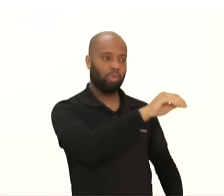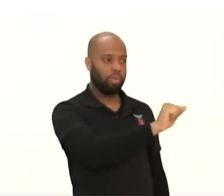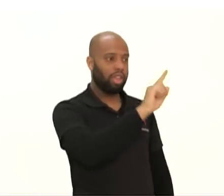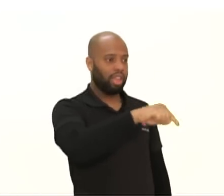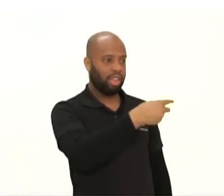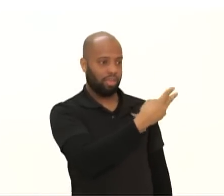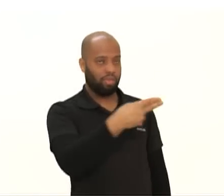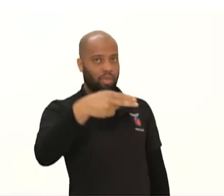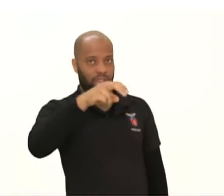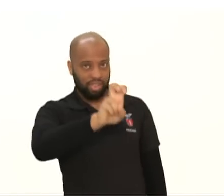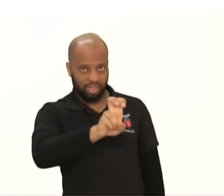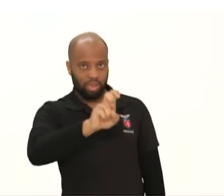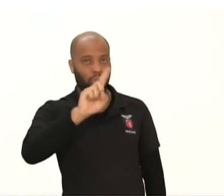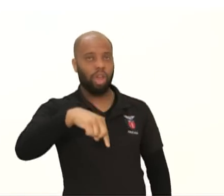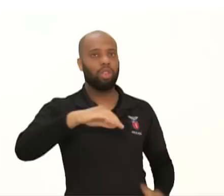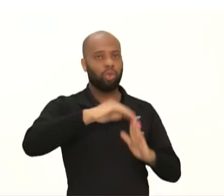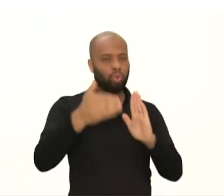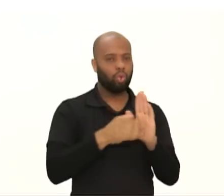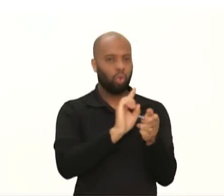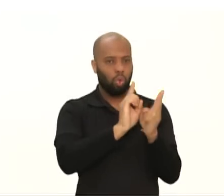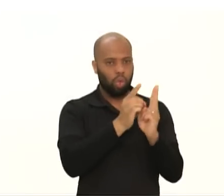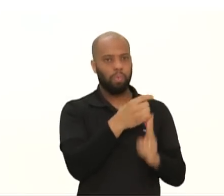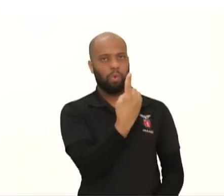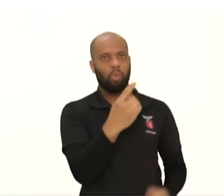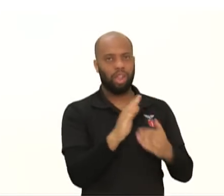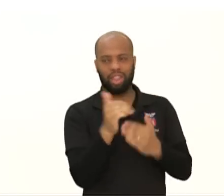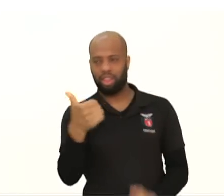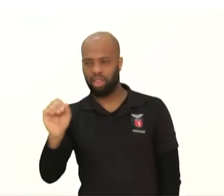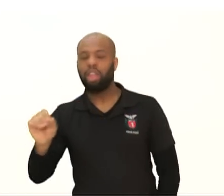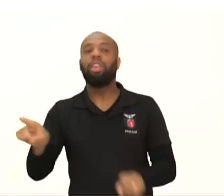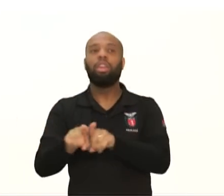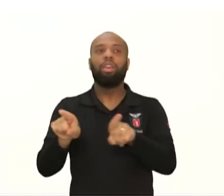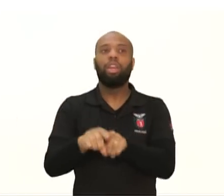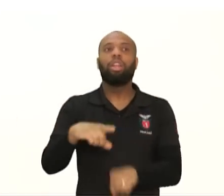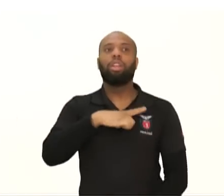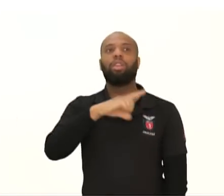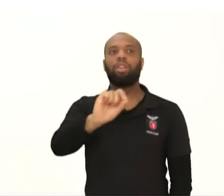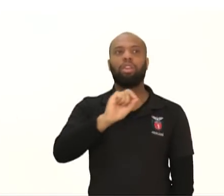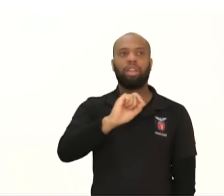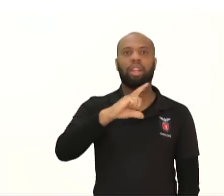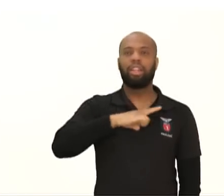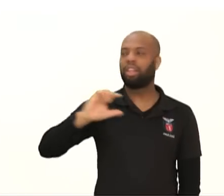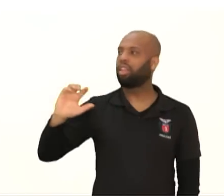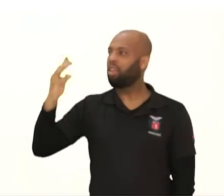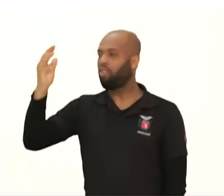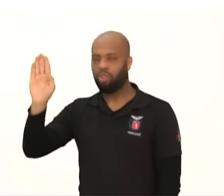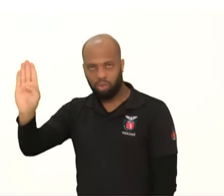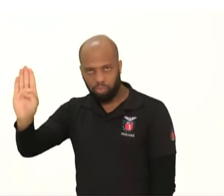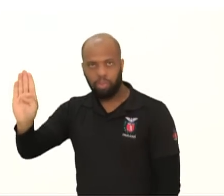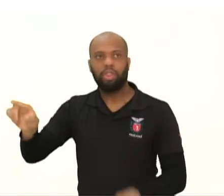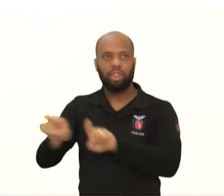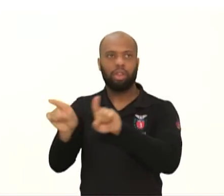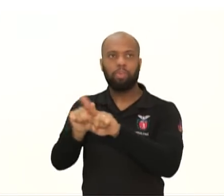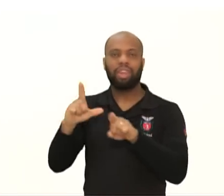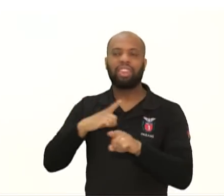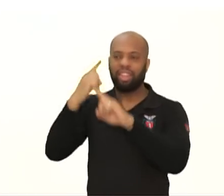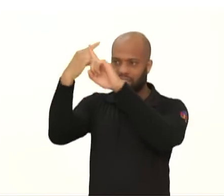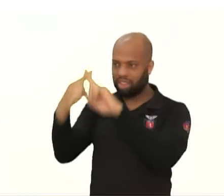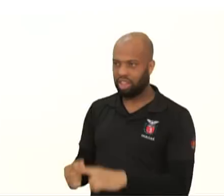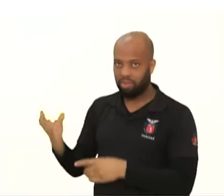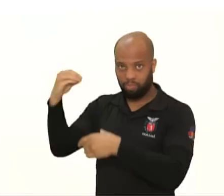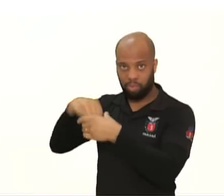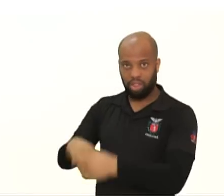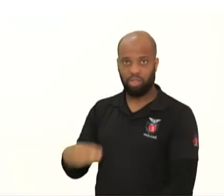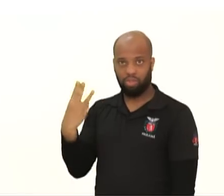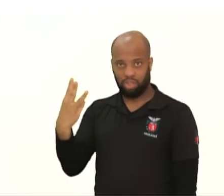que são todos os ímpares ali de 1 a 10, e também aqui o evento B, que nós temos os múltiplos de 3,